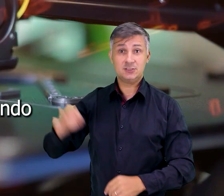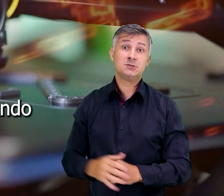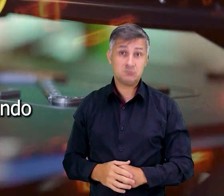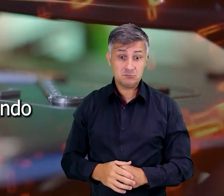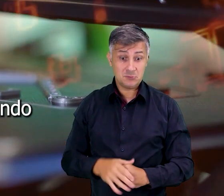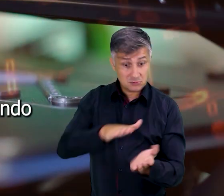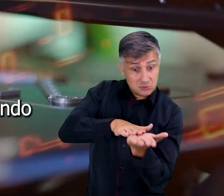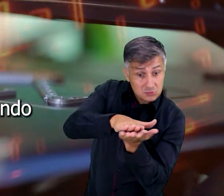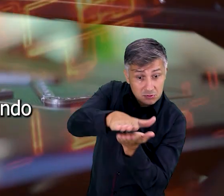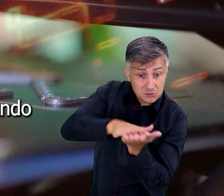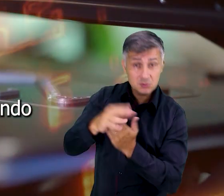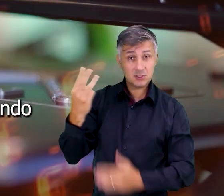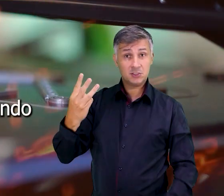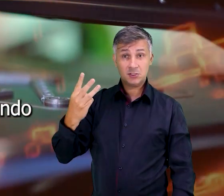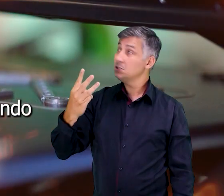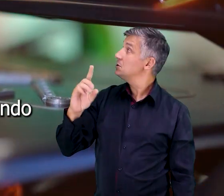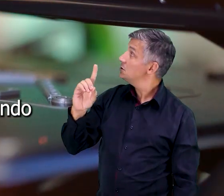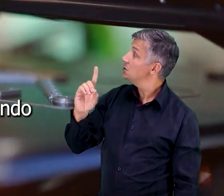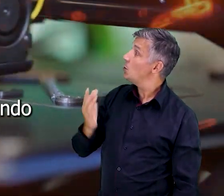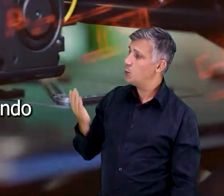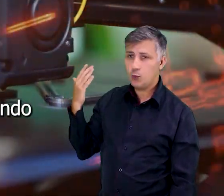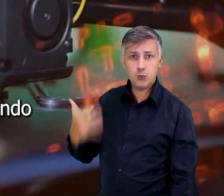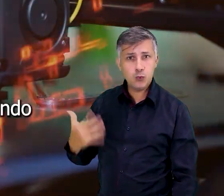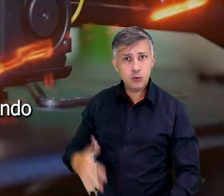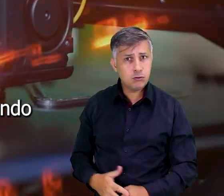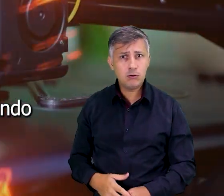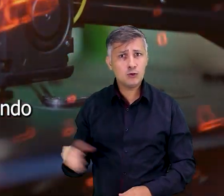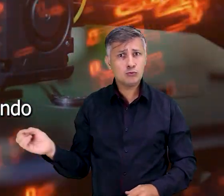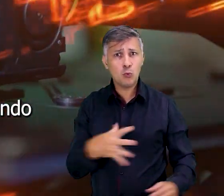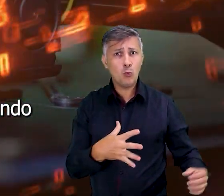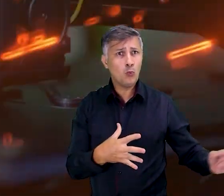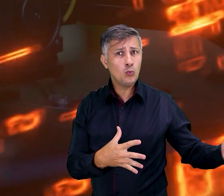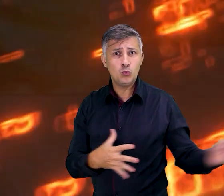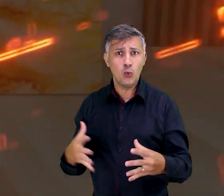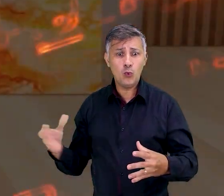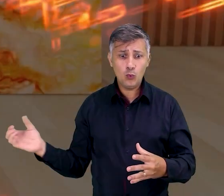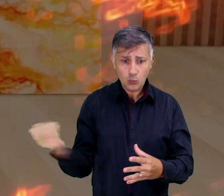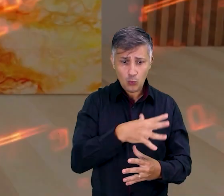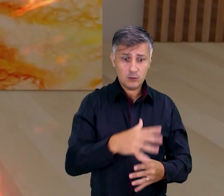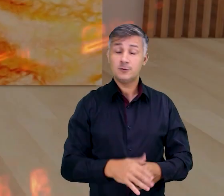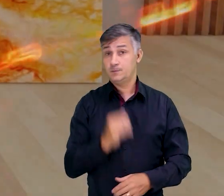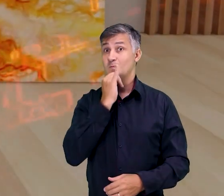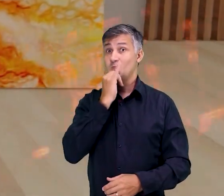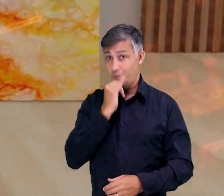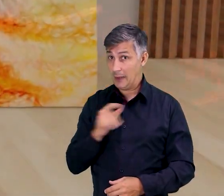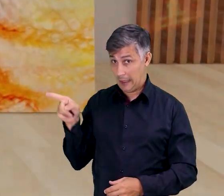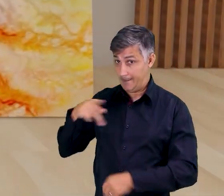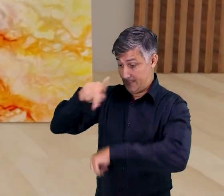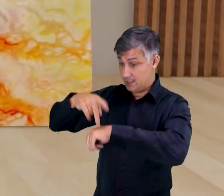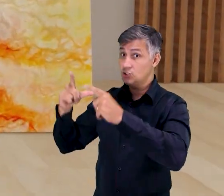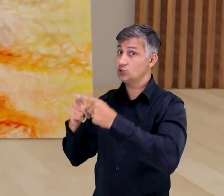3D e tudo que esse novo mundo nos proporciona. Uma galeria de